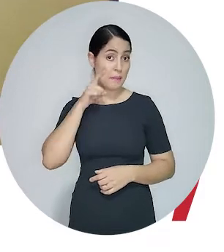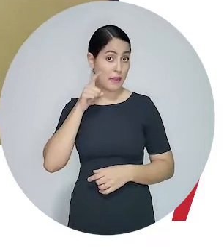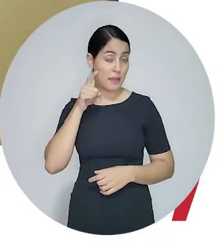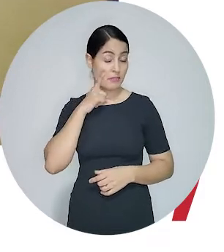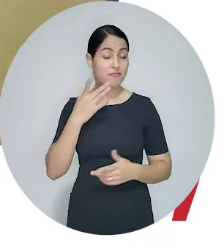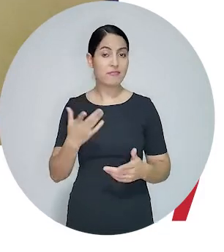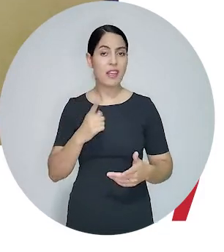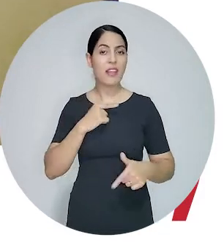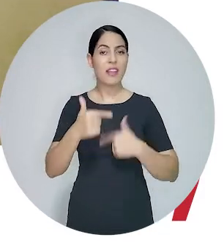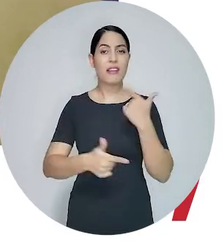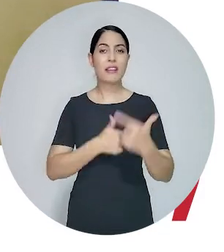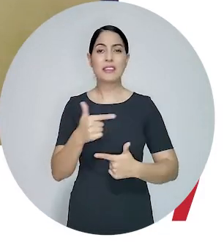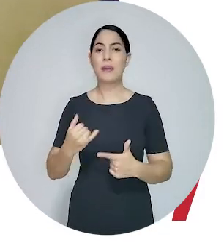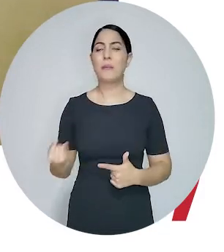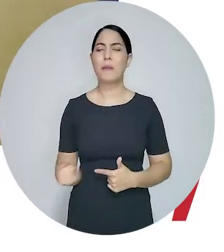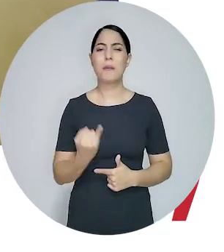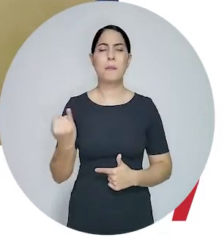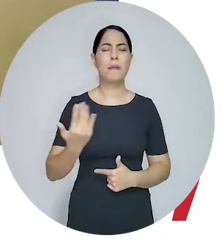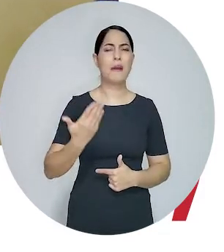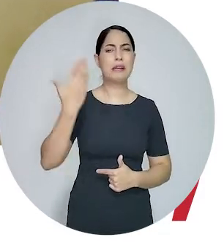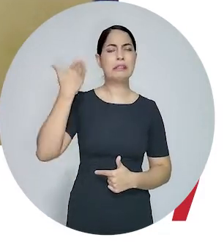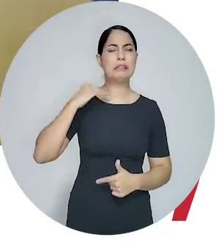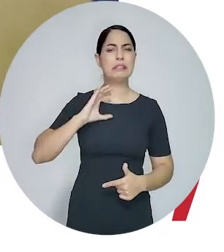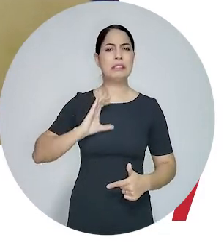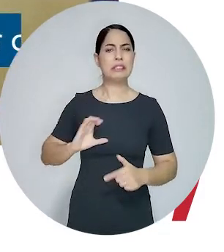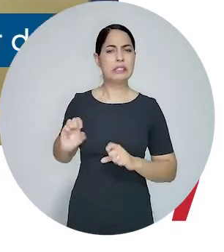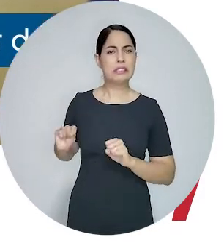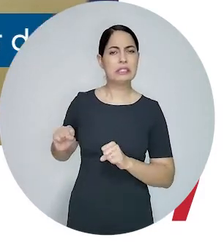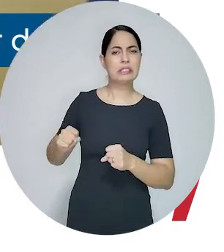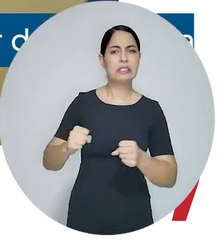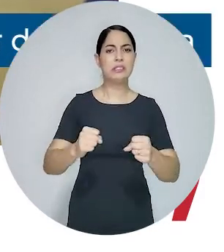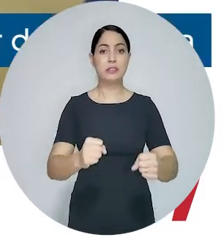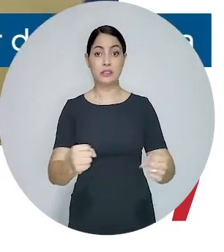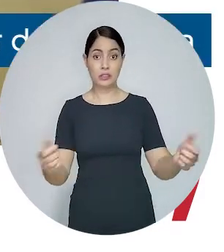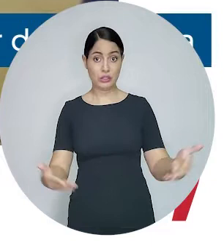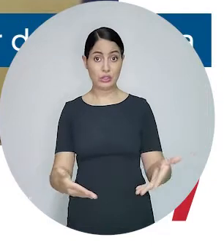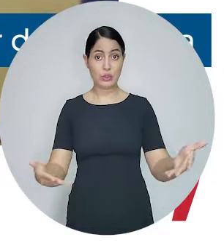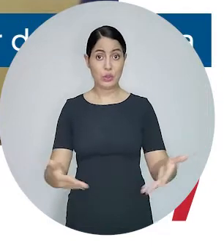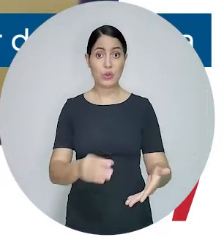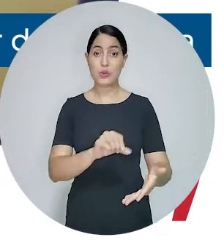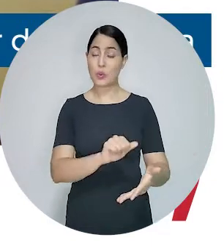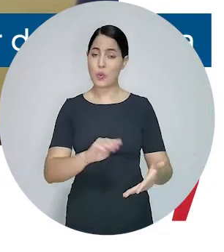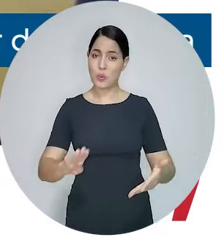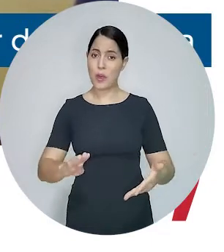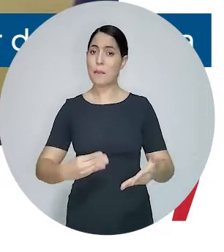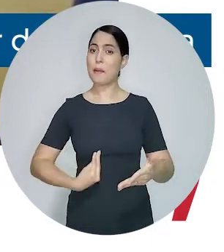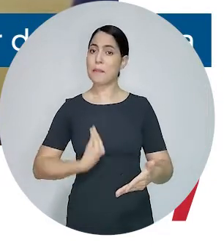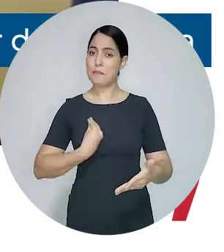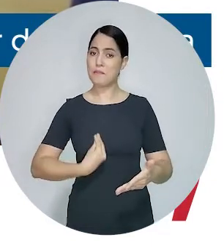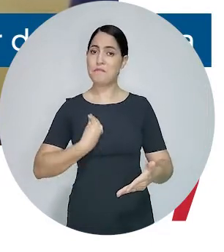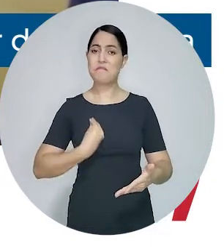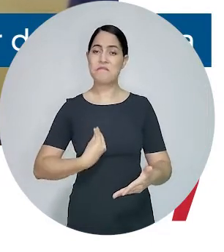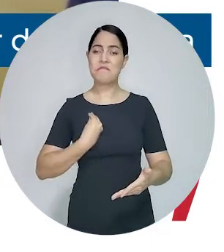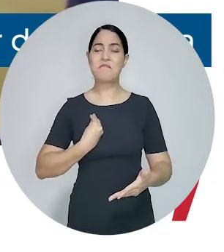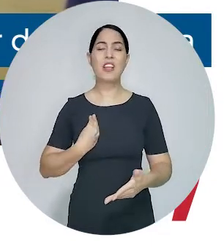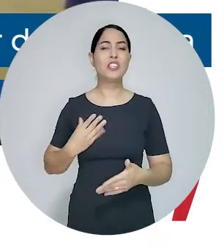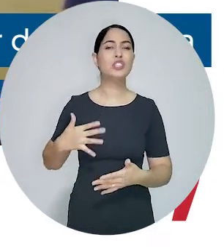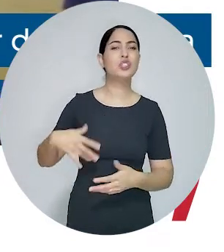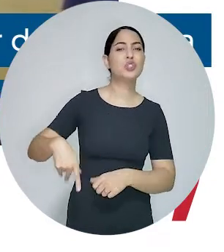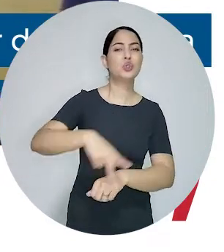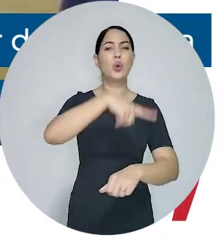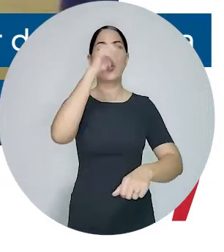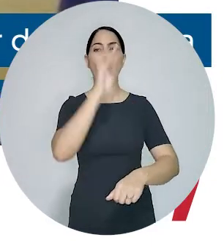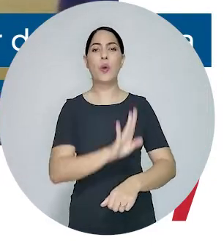o trabalho aguerrido dos grandes nomes do passado em favor da cidadania é o responsável pela grandiosidade da OAB no